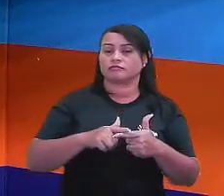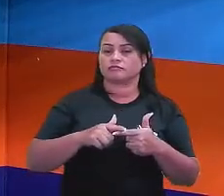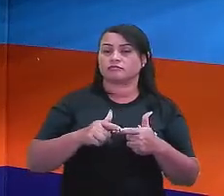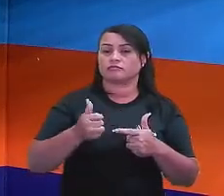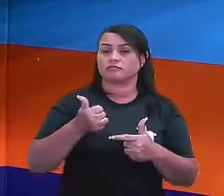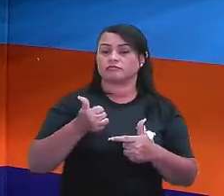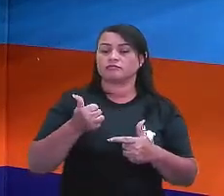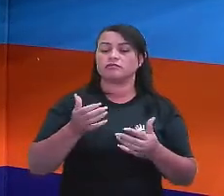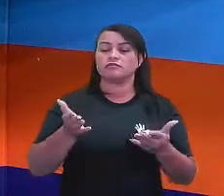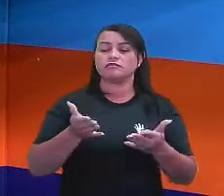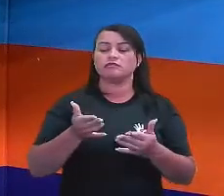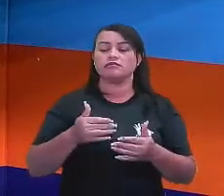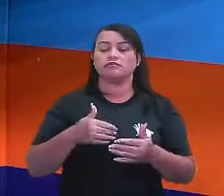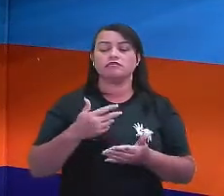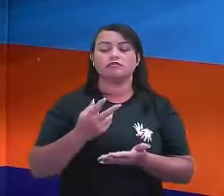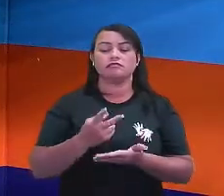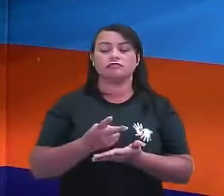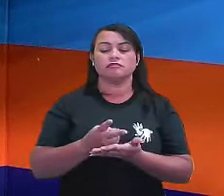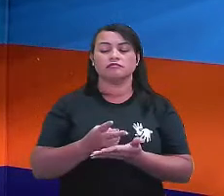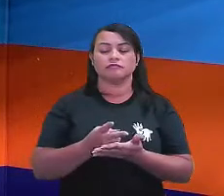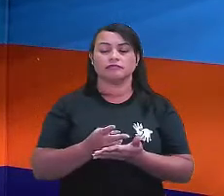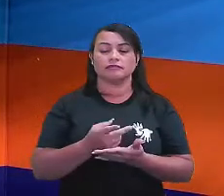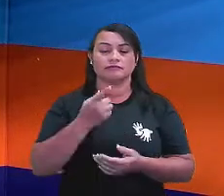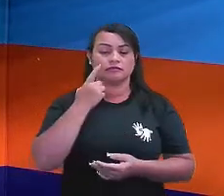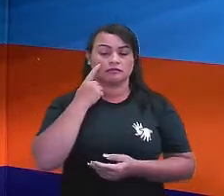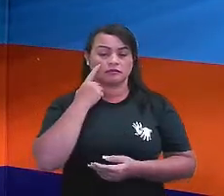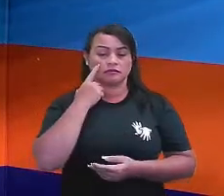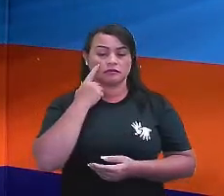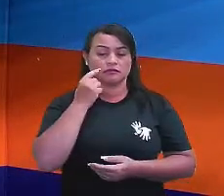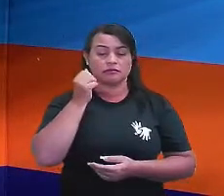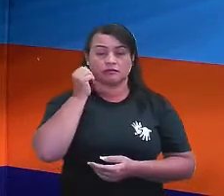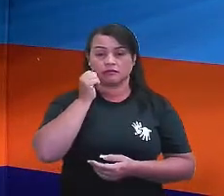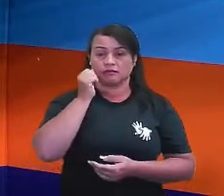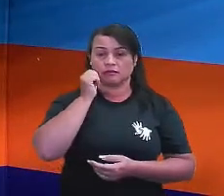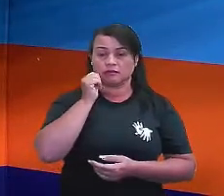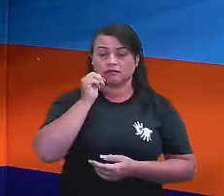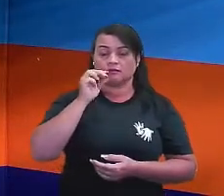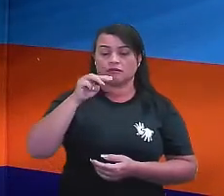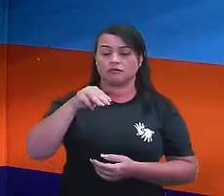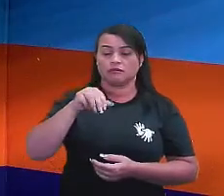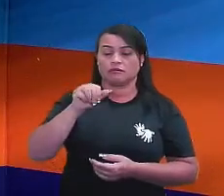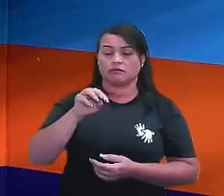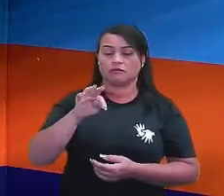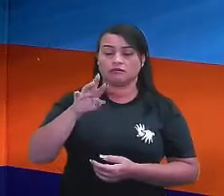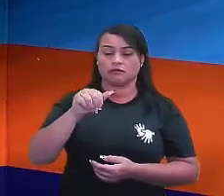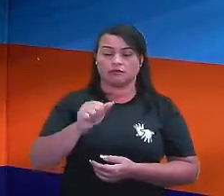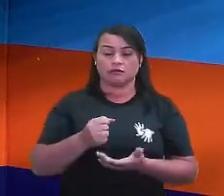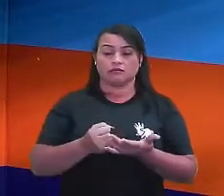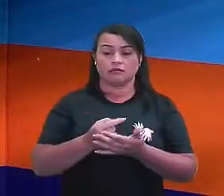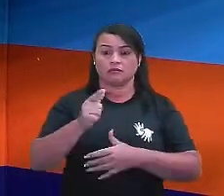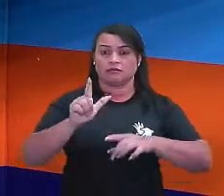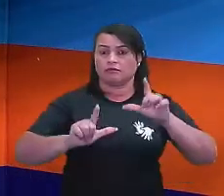vai seguindo, tá bom? Ó, Dona Marta comprou uma TV por